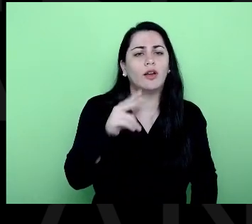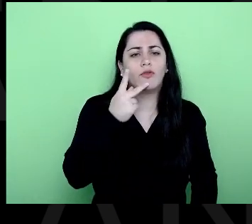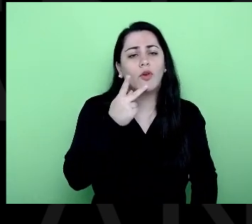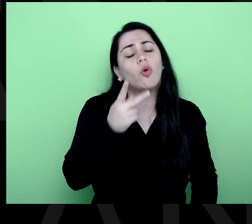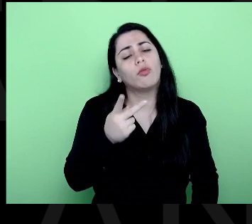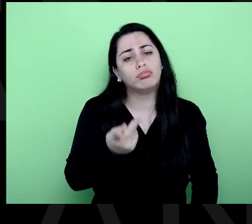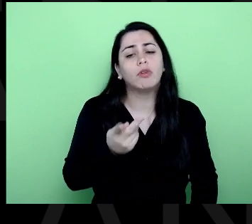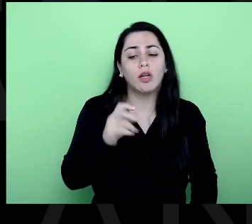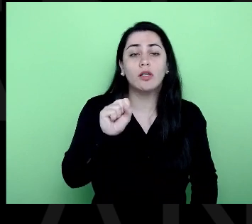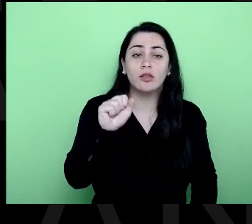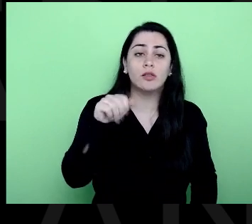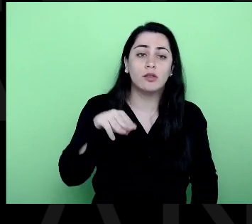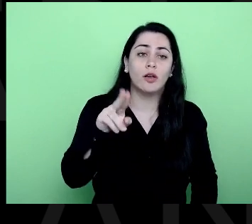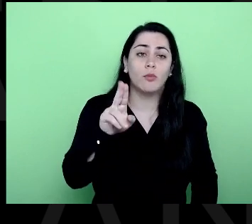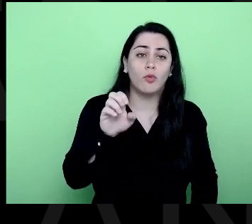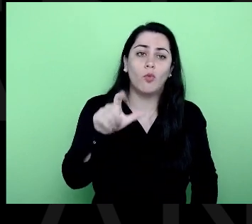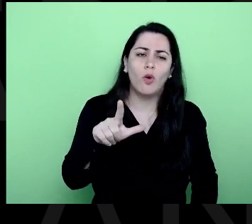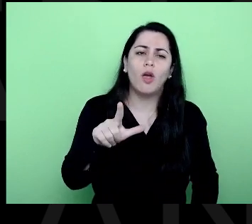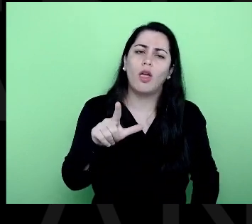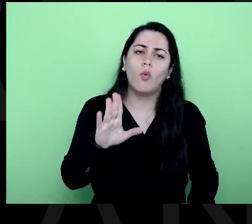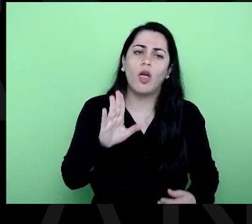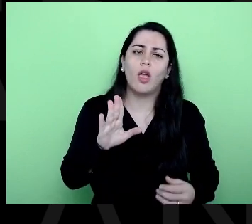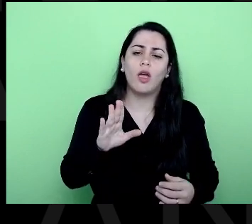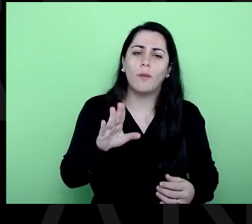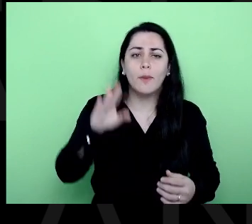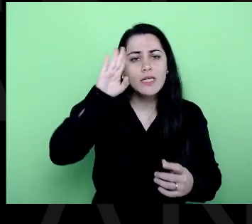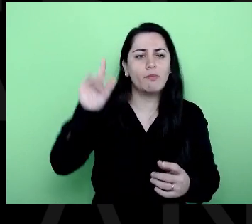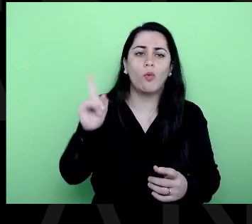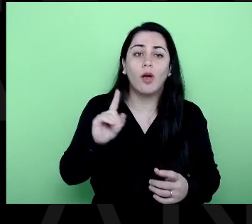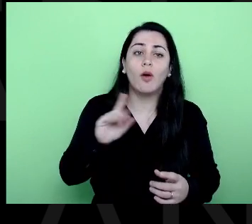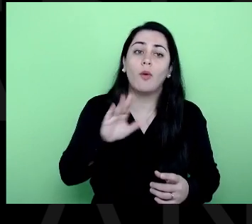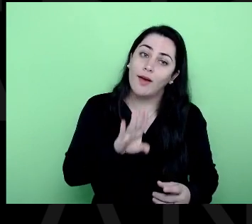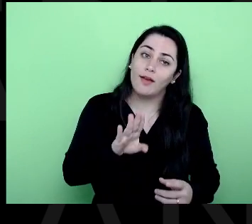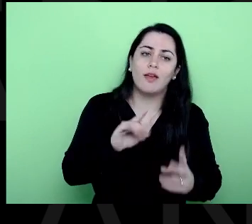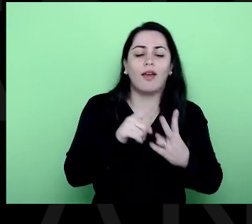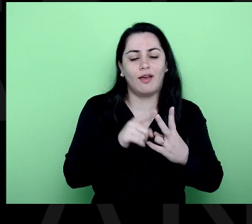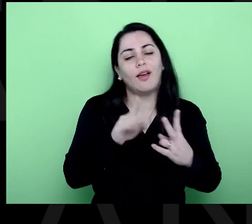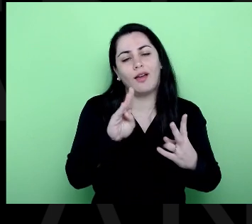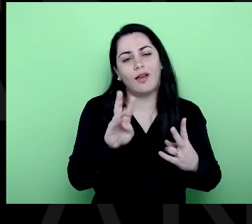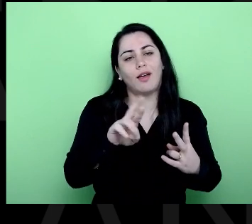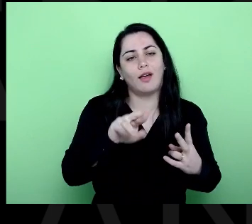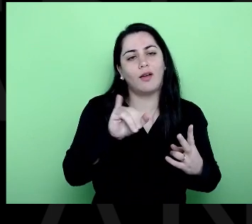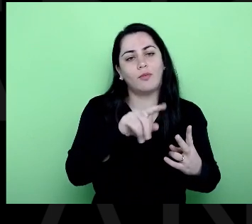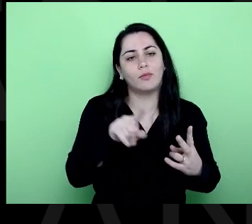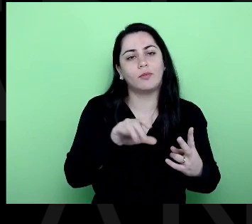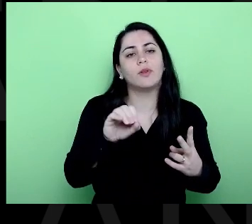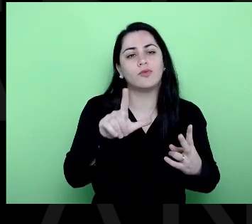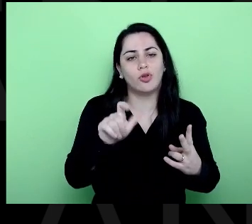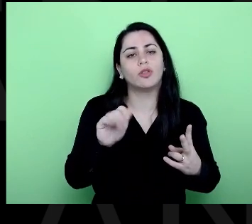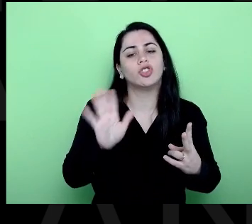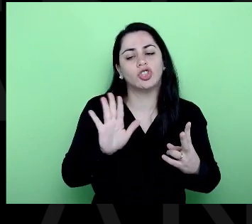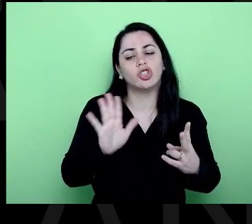Samuel, de alguma forma, é um coadjuvante. O Brizola, não. O Brizola já é um... Sim. Cara da frente, né? O cara do primeiro time